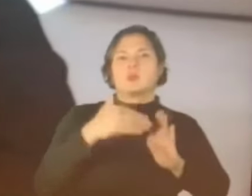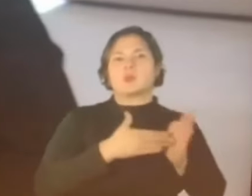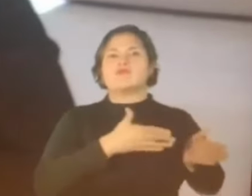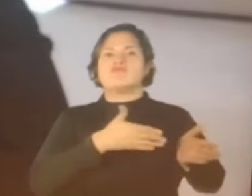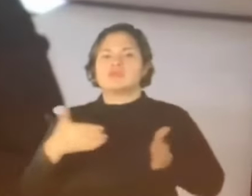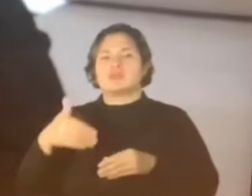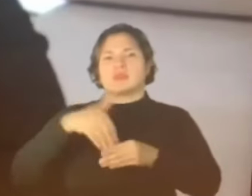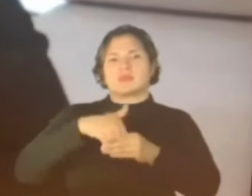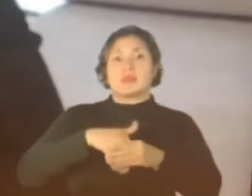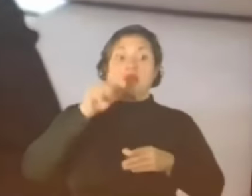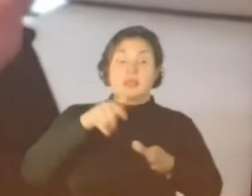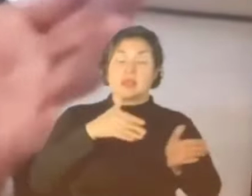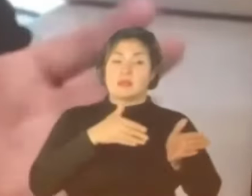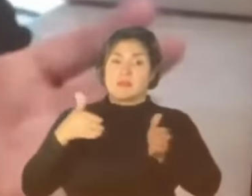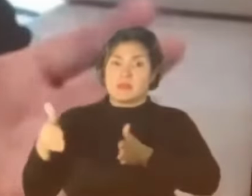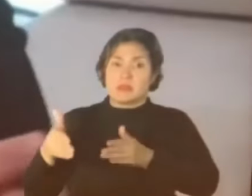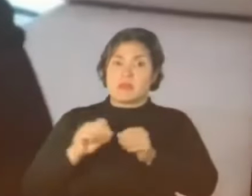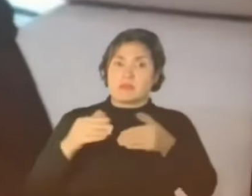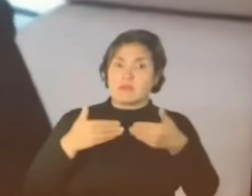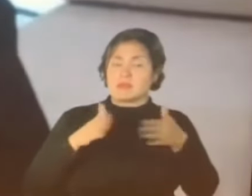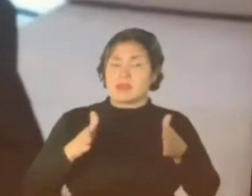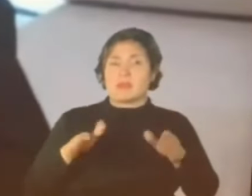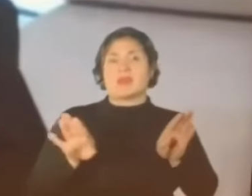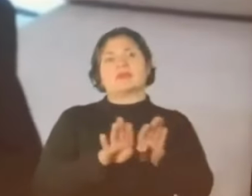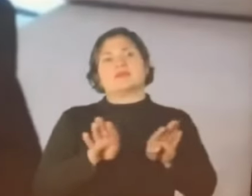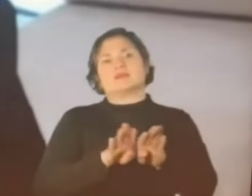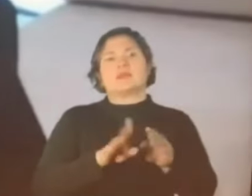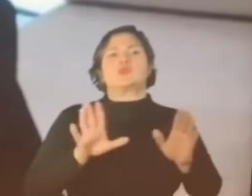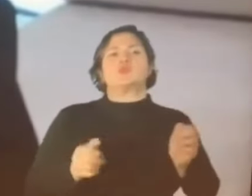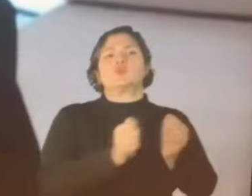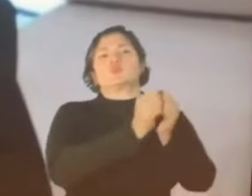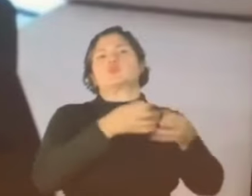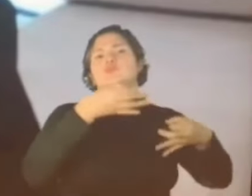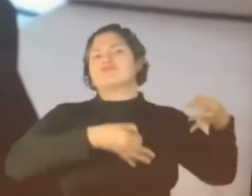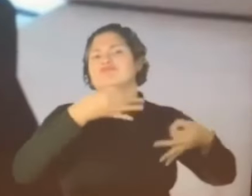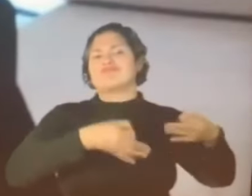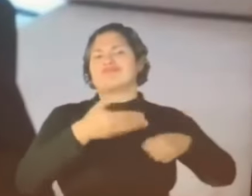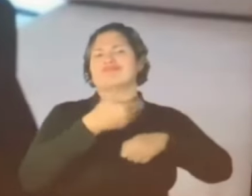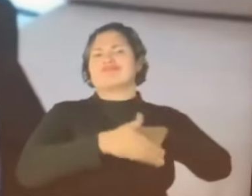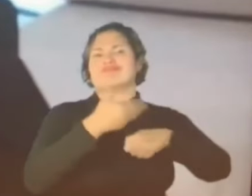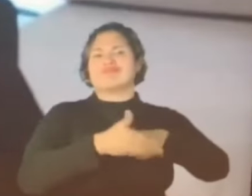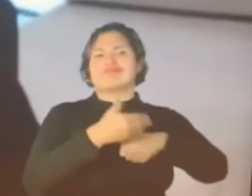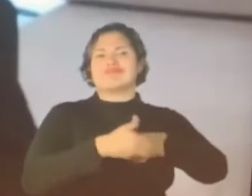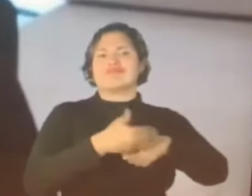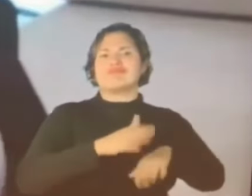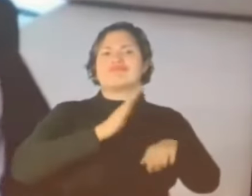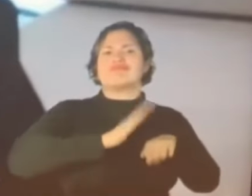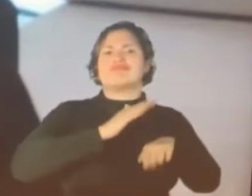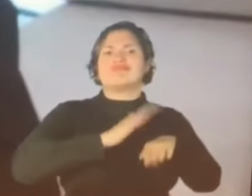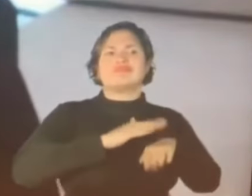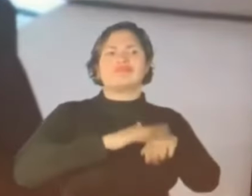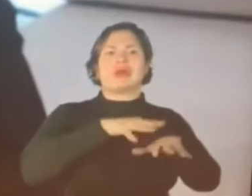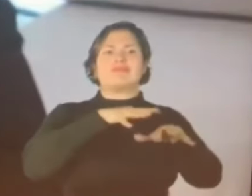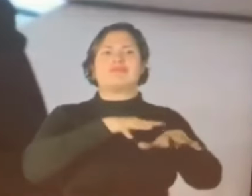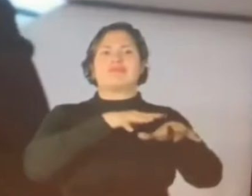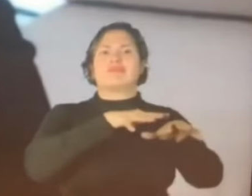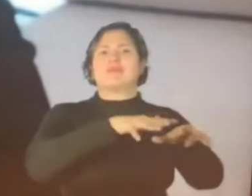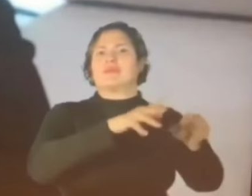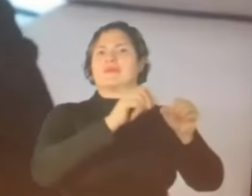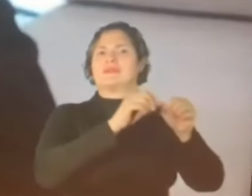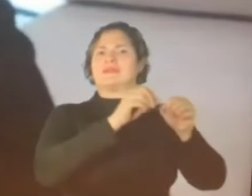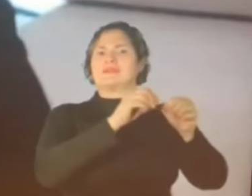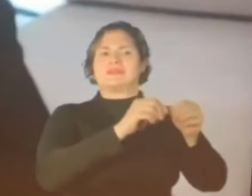e o processo eleitoral em aberto, com juízes que praticam cada vez mais um ativismo jurídico